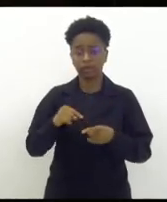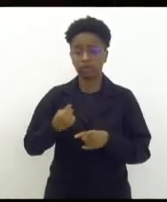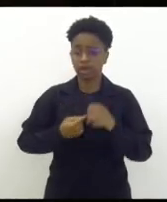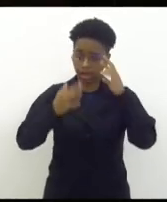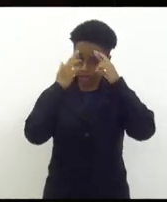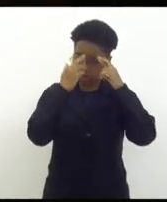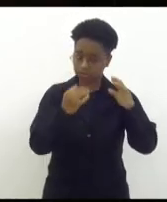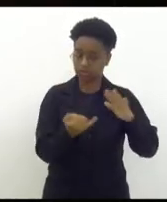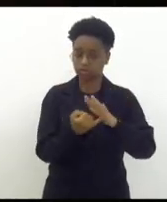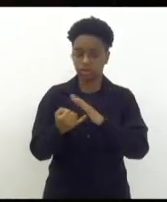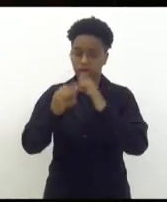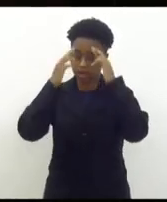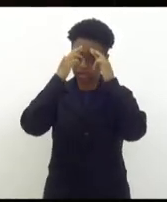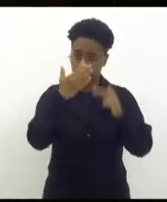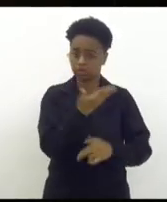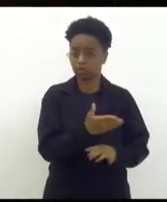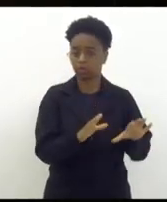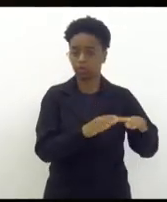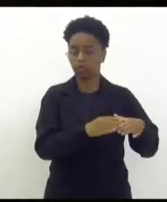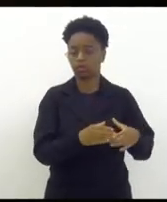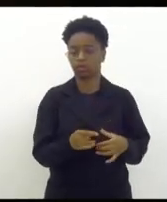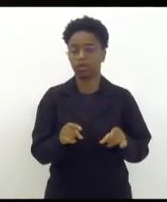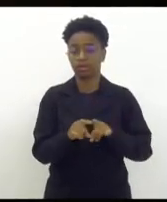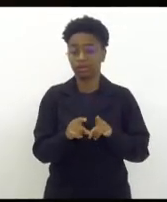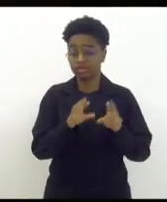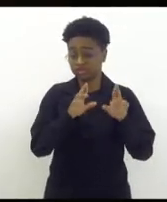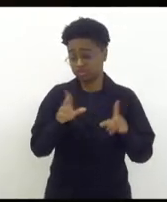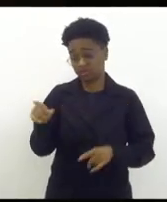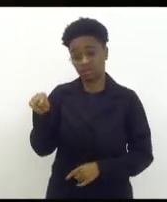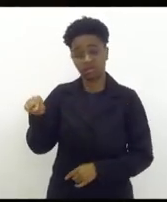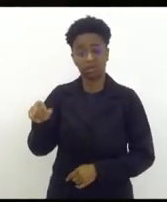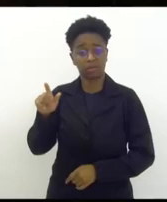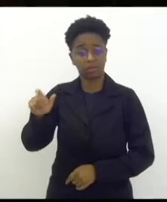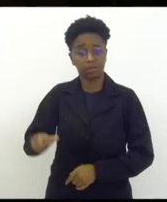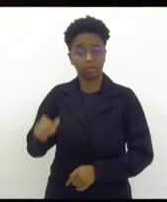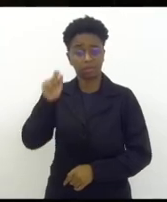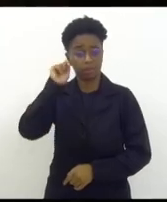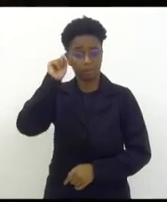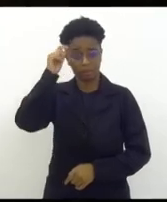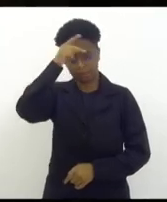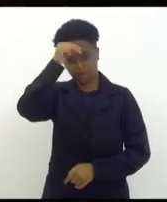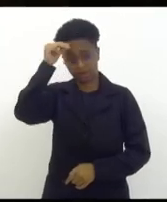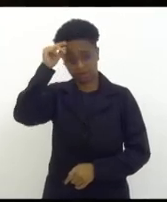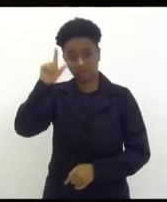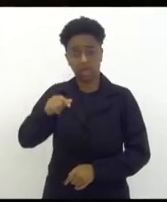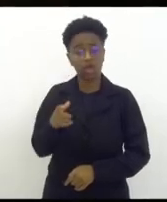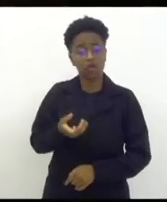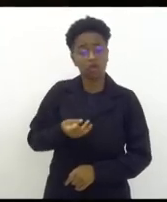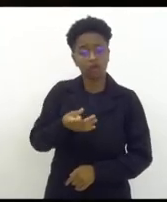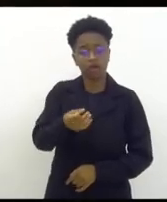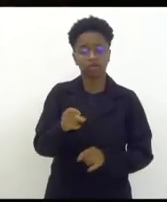e diferente do Senhor Prefeito covarde que é diferente do Senhor secretário